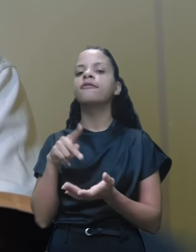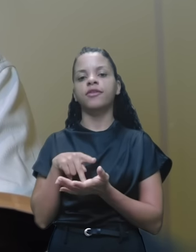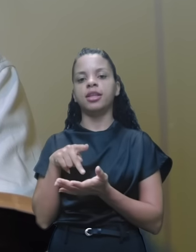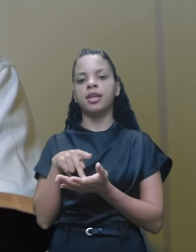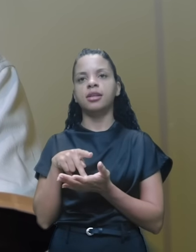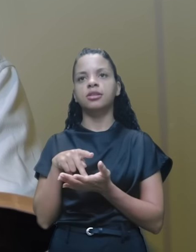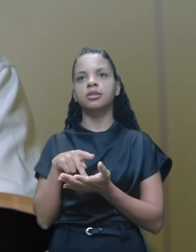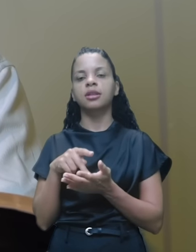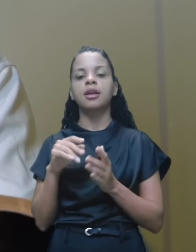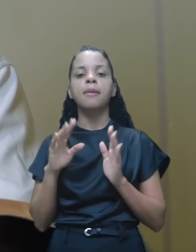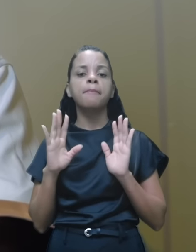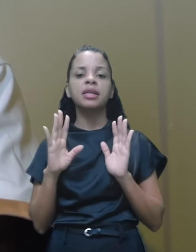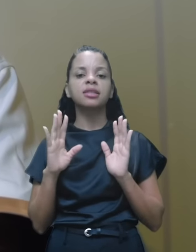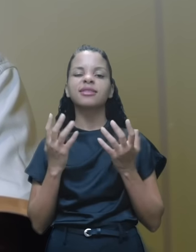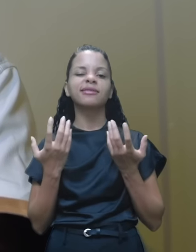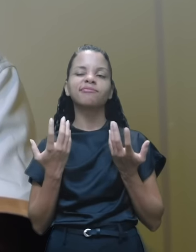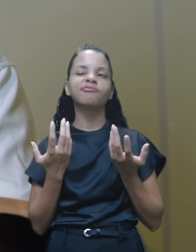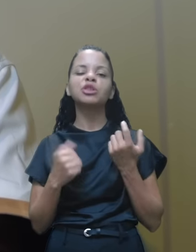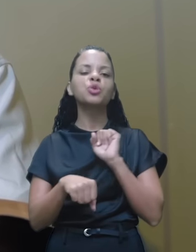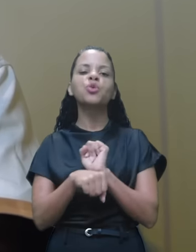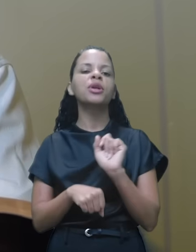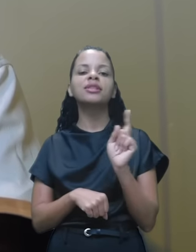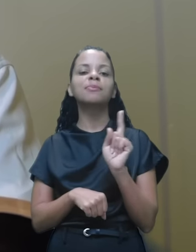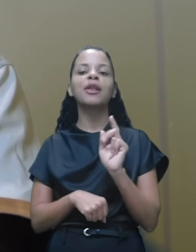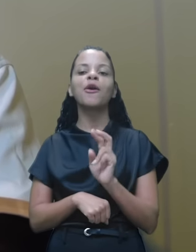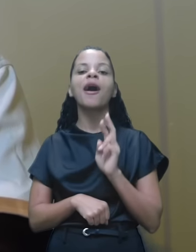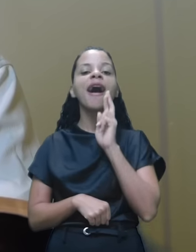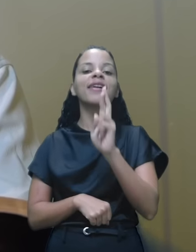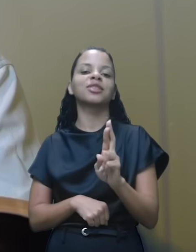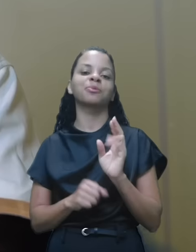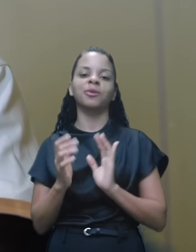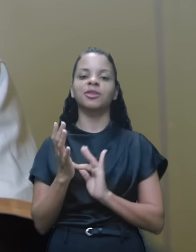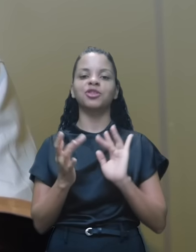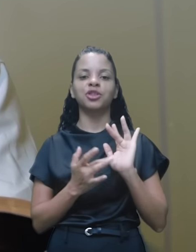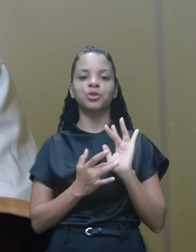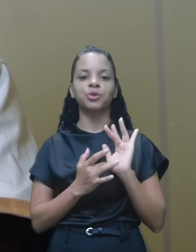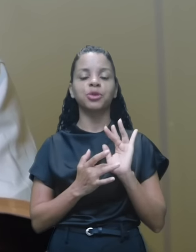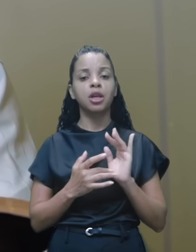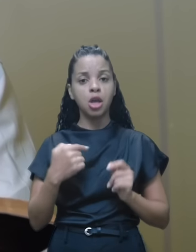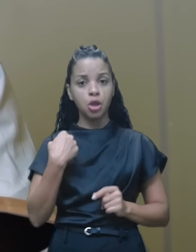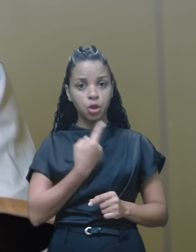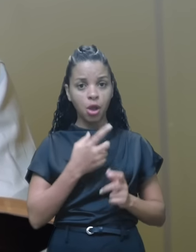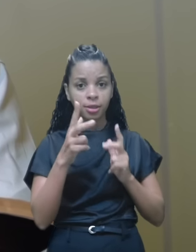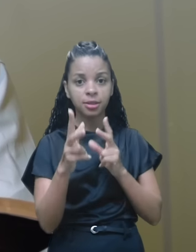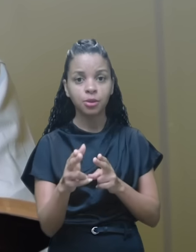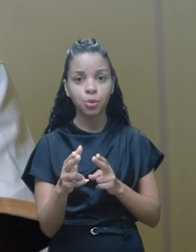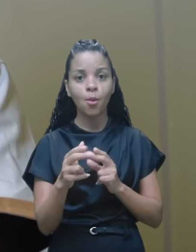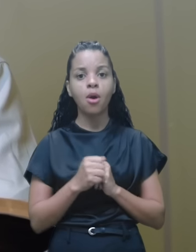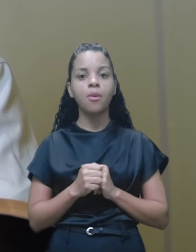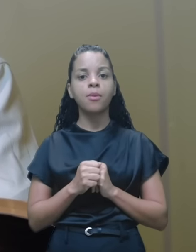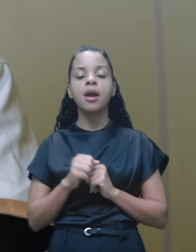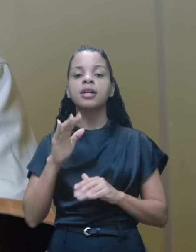Mas, infelizmente, ele não esperou a resposta. Isso é muito parecido com a nossa jornada hoje, no aspecto da comunhão com